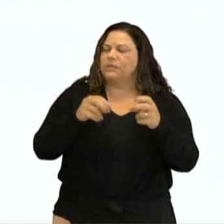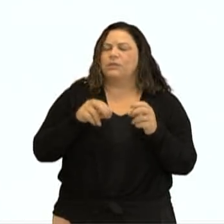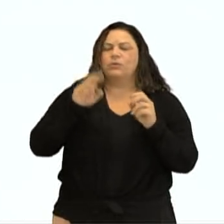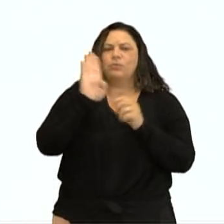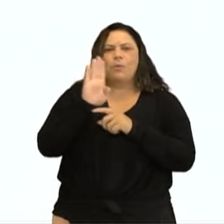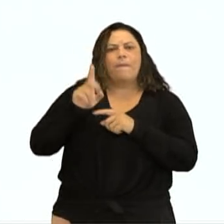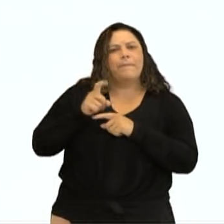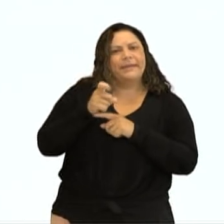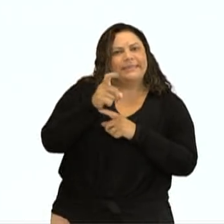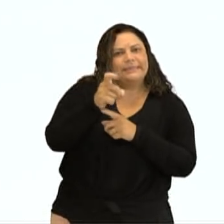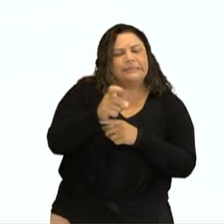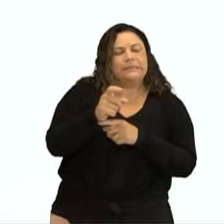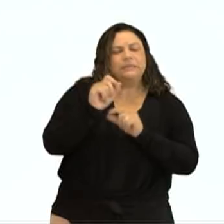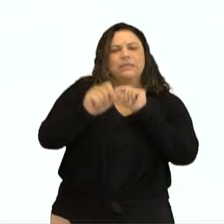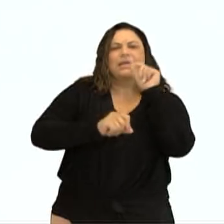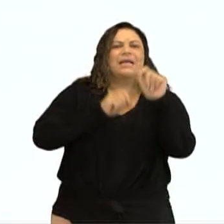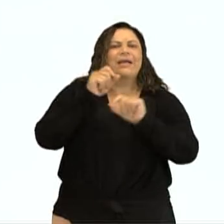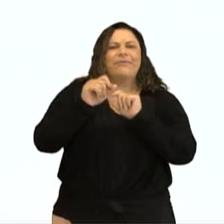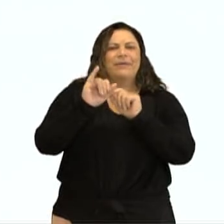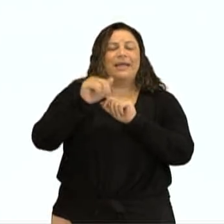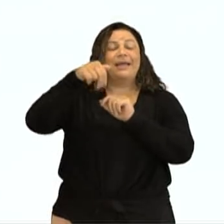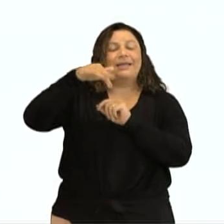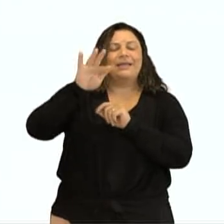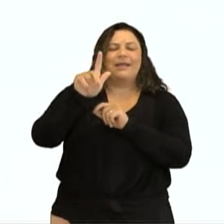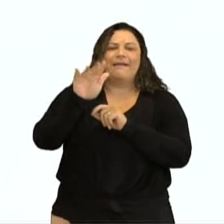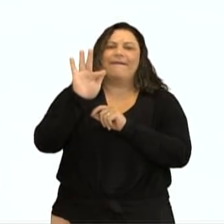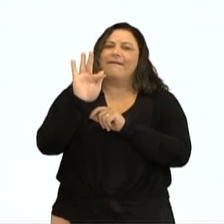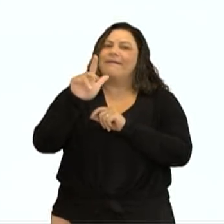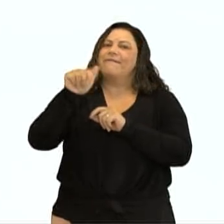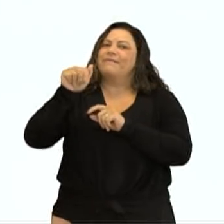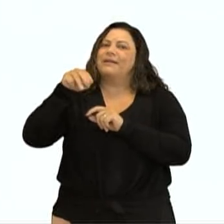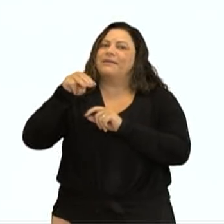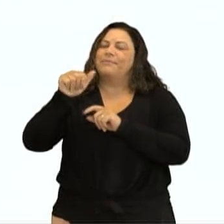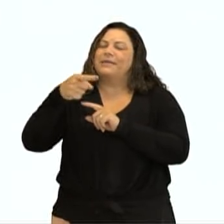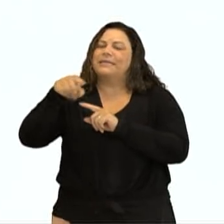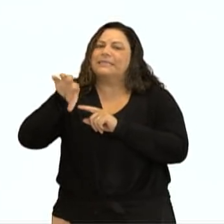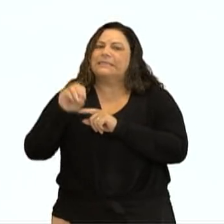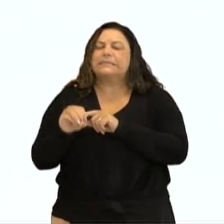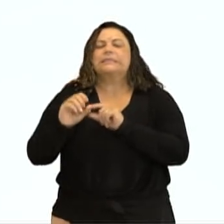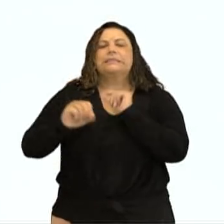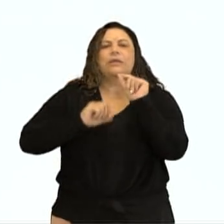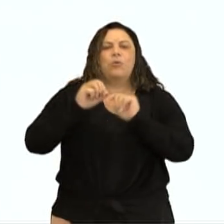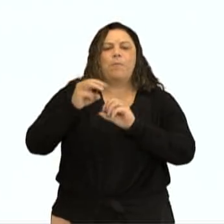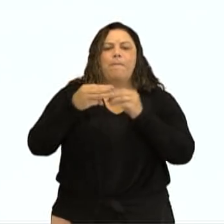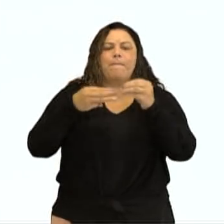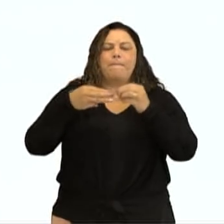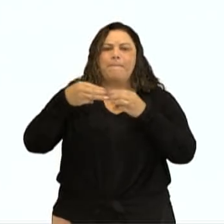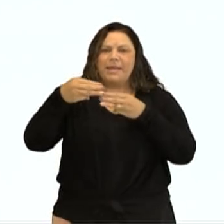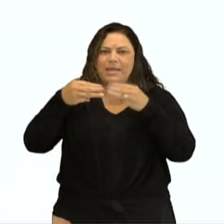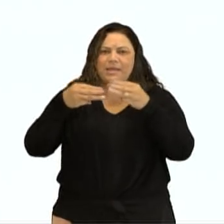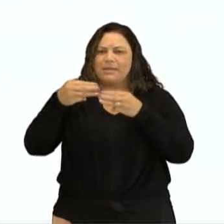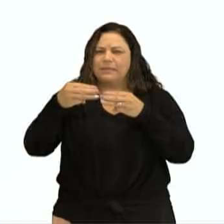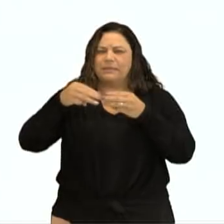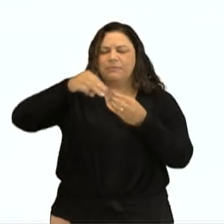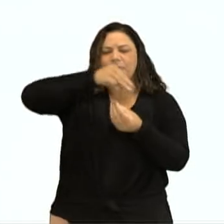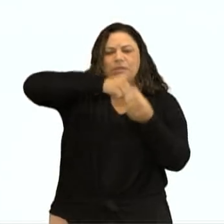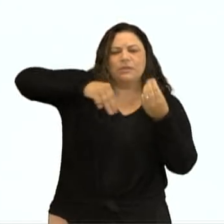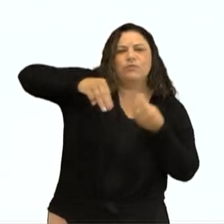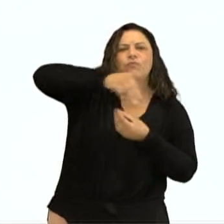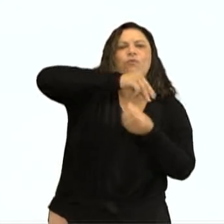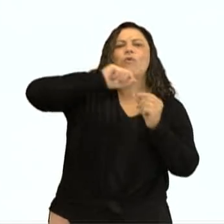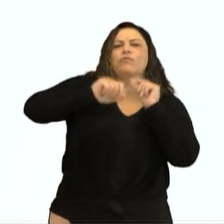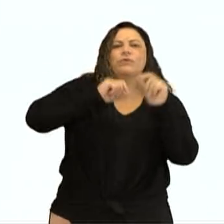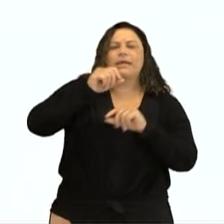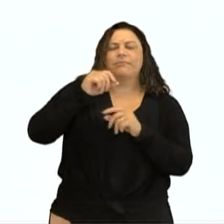pela inflamação da onde? Das meninges. Membranas que envolvem, alternativa A, o